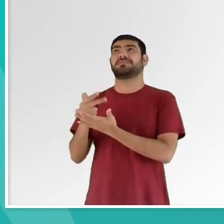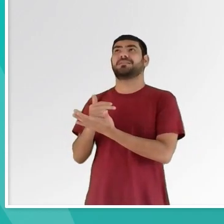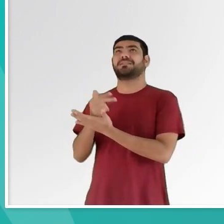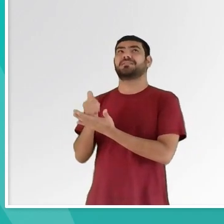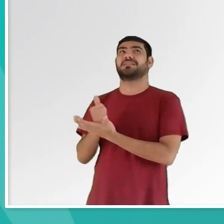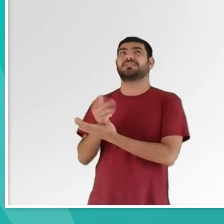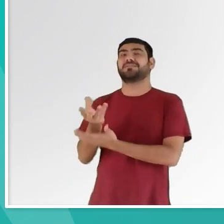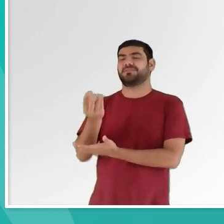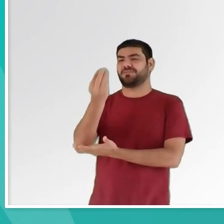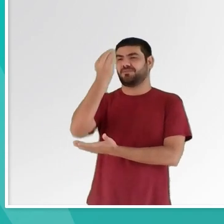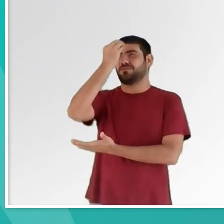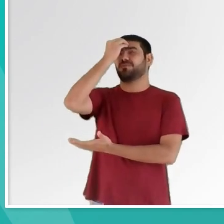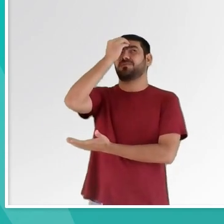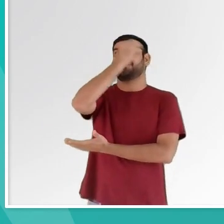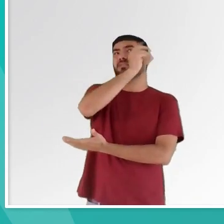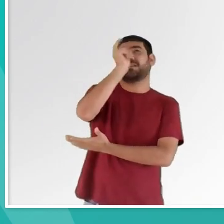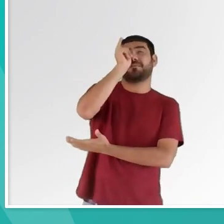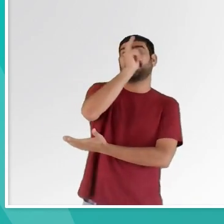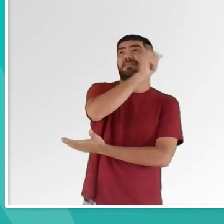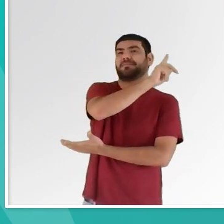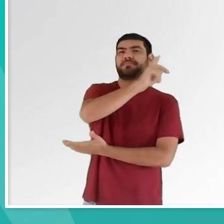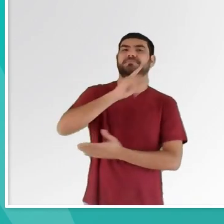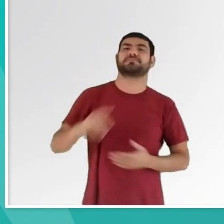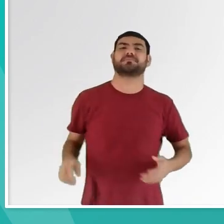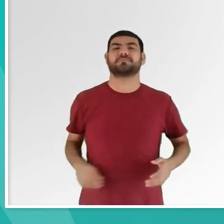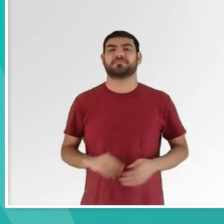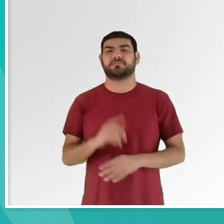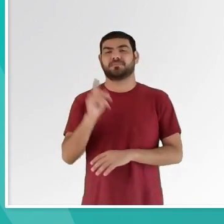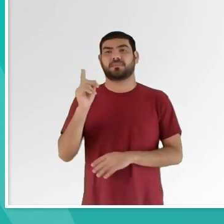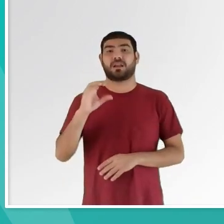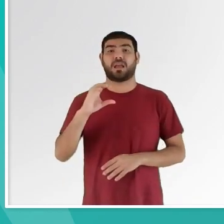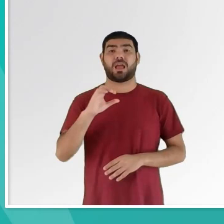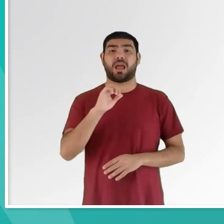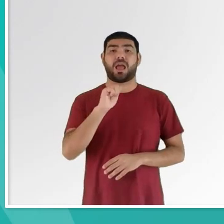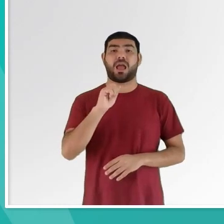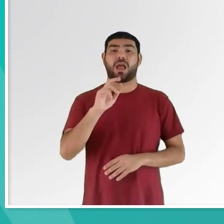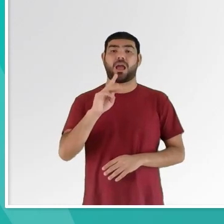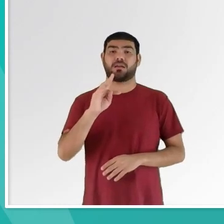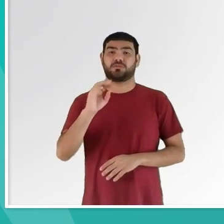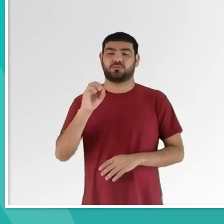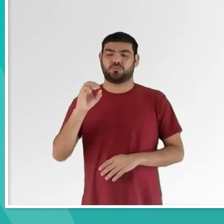memória. Desenho de cartoon. O que é o desenho de cartoon?